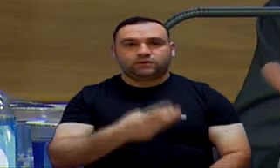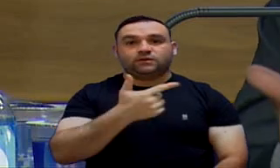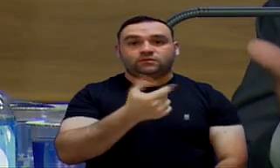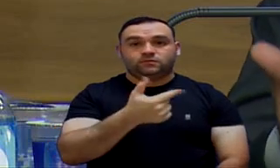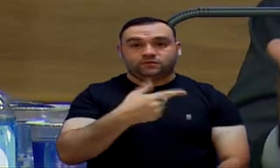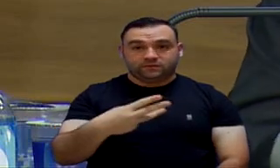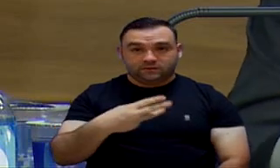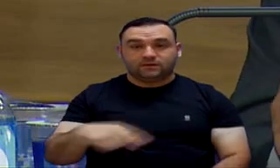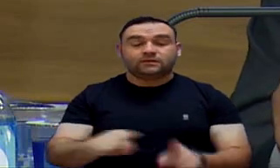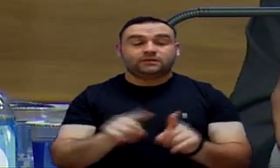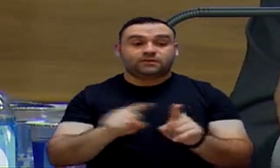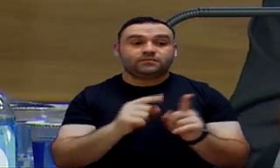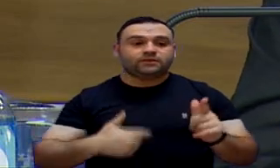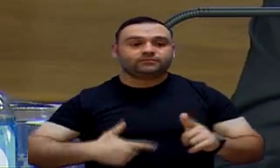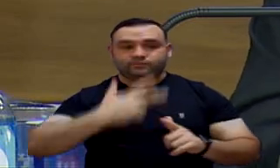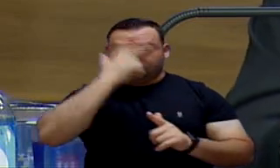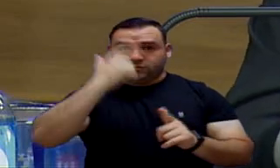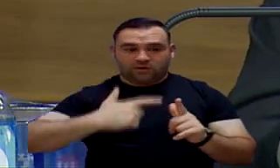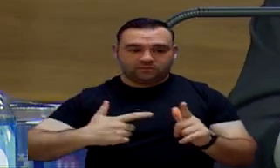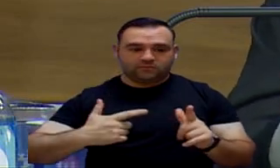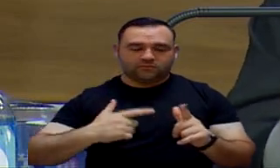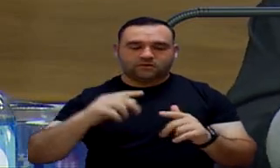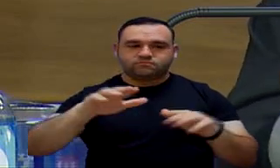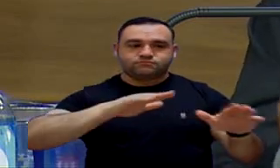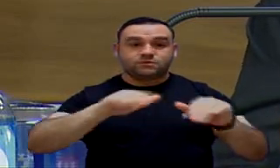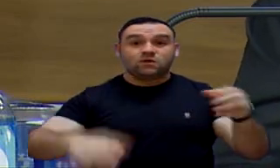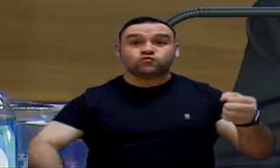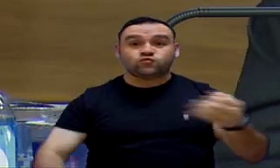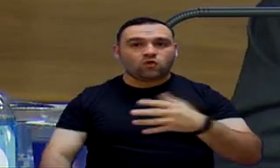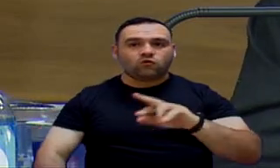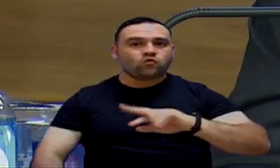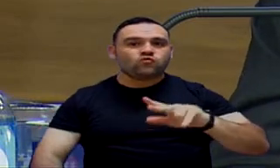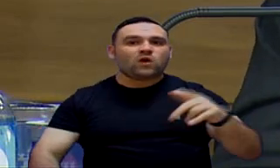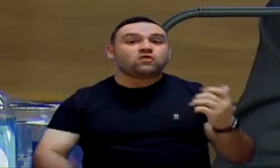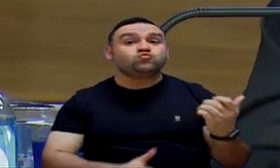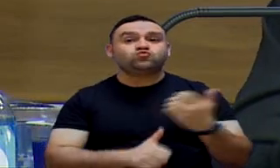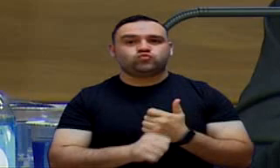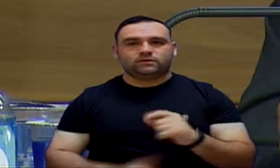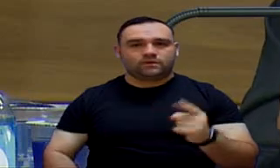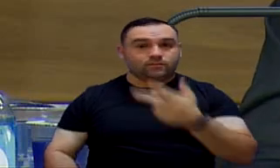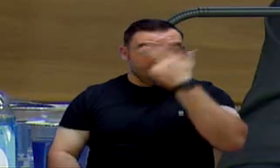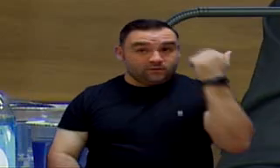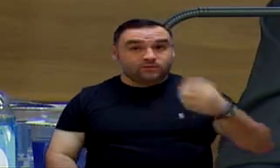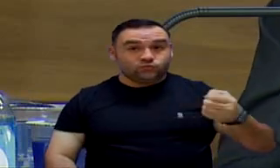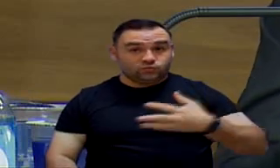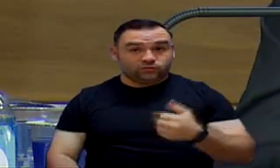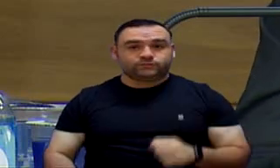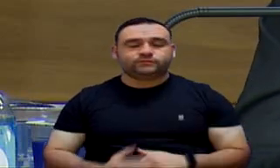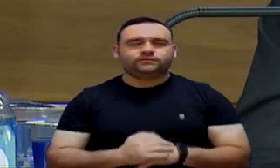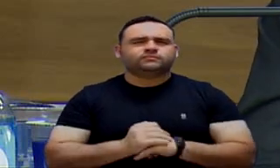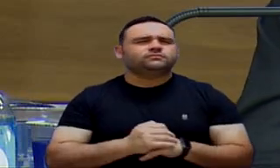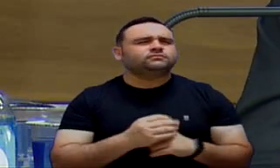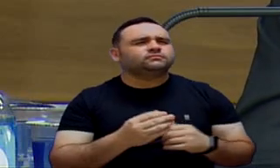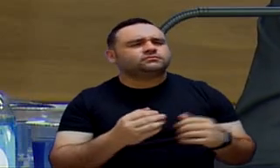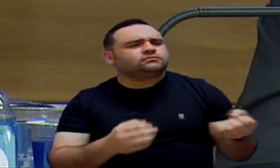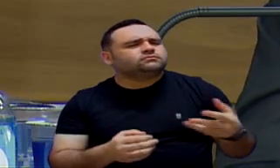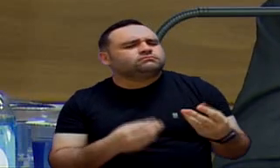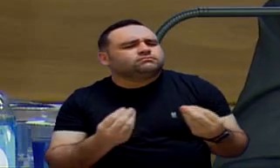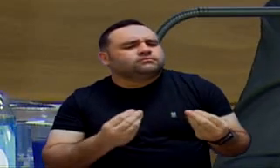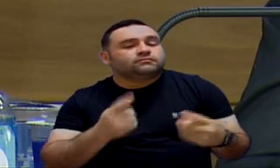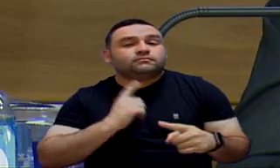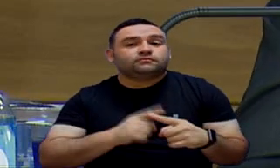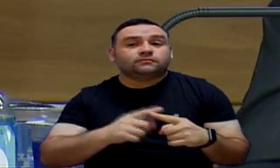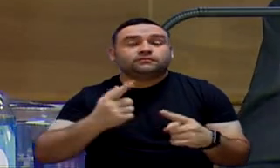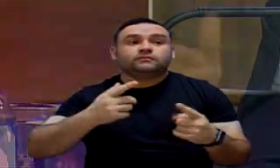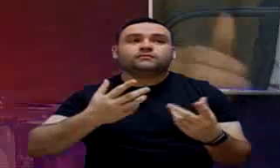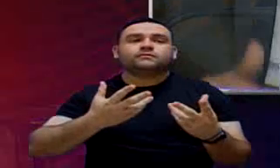de aumento de despesa de pessoal com o pessoal novo não reposição pessoal novo então não porque a gente